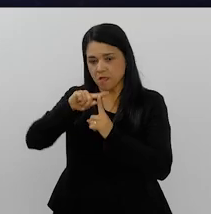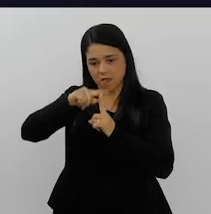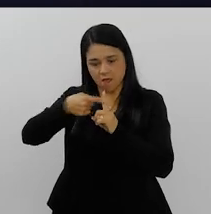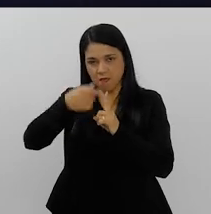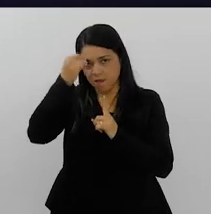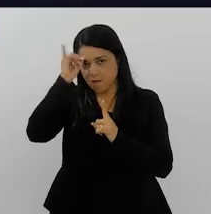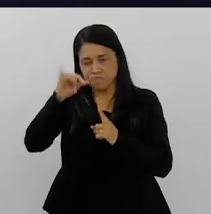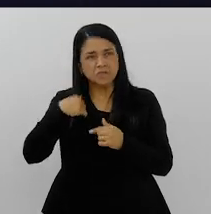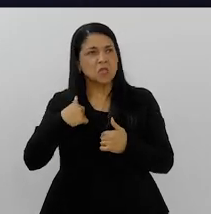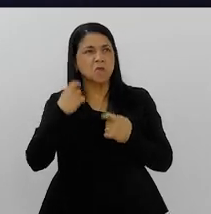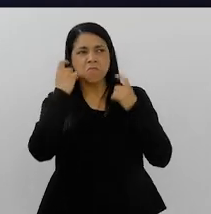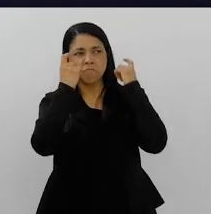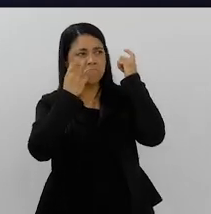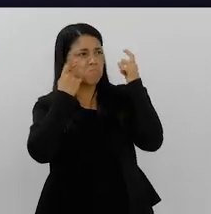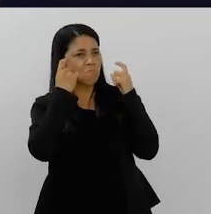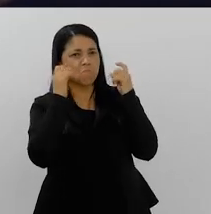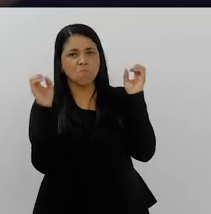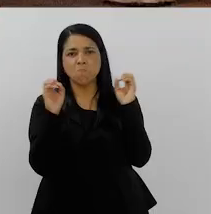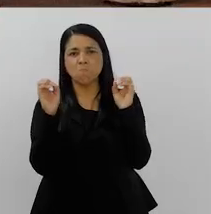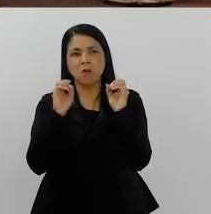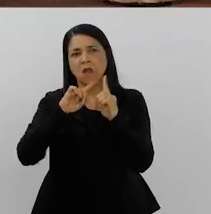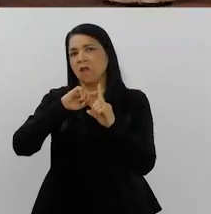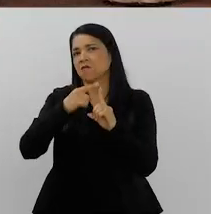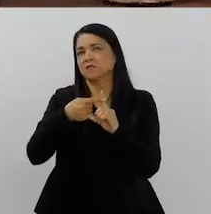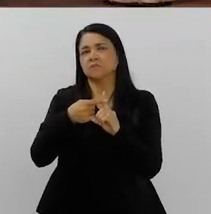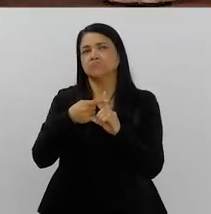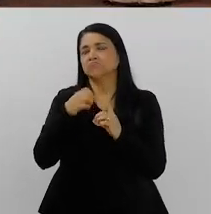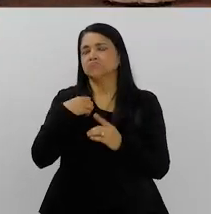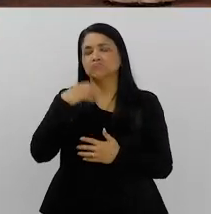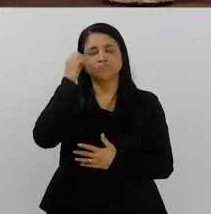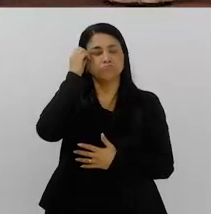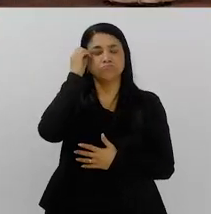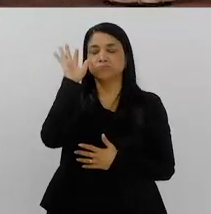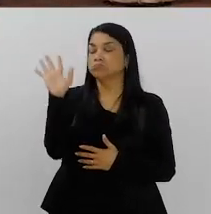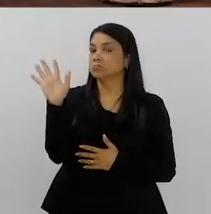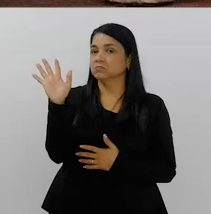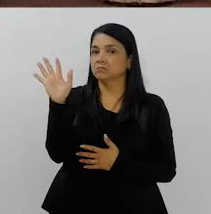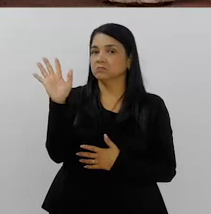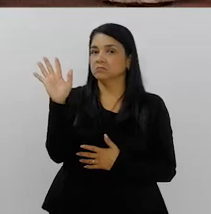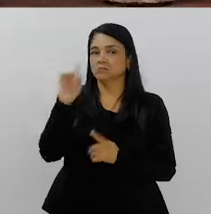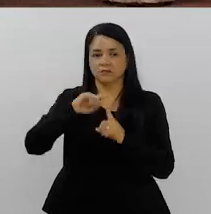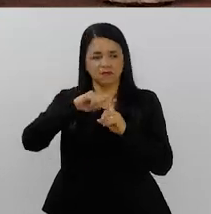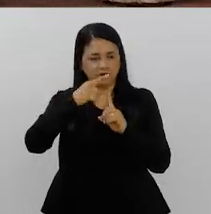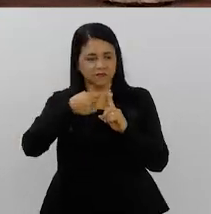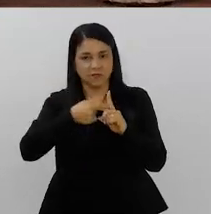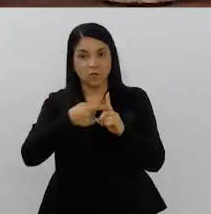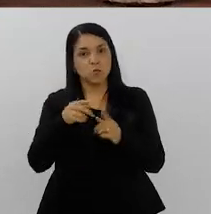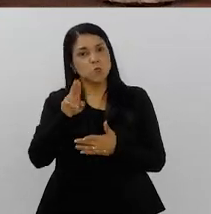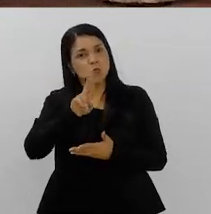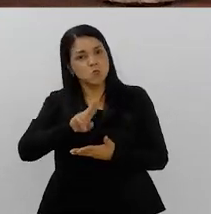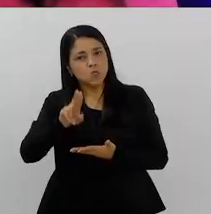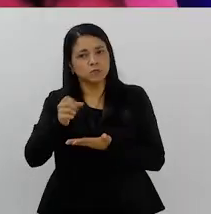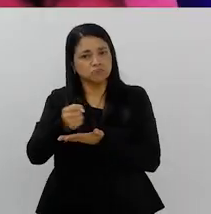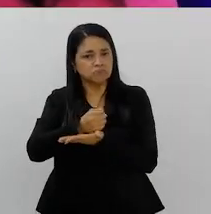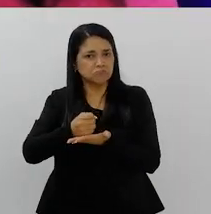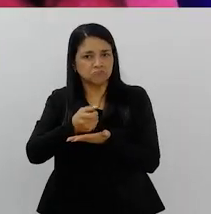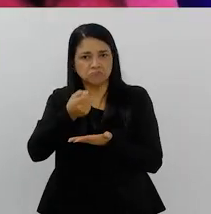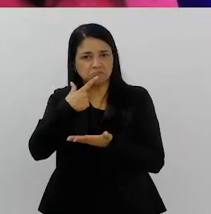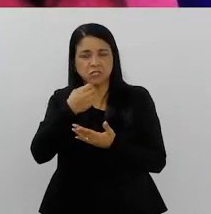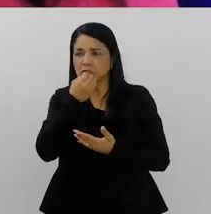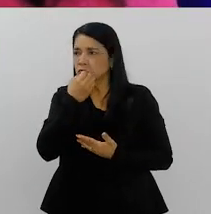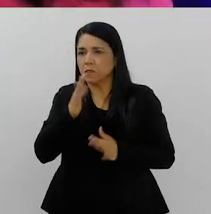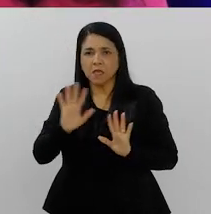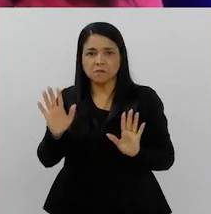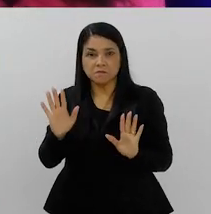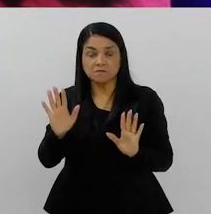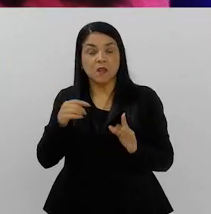me preocupei se iria engravidar nem passou pela minha cabeça gravidez né porque eu fazia uso de anticoncepcional então para mim tava